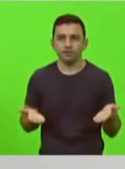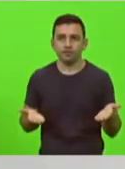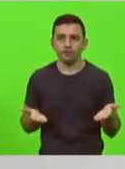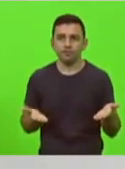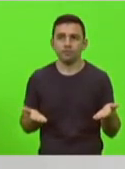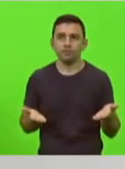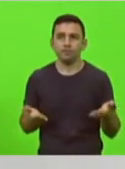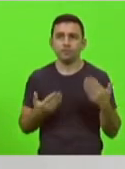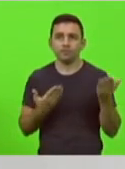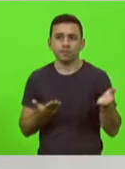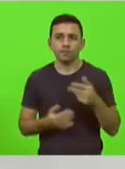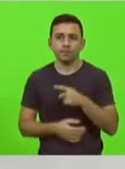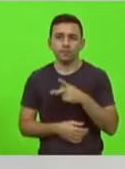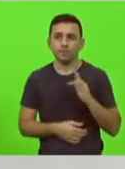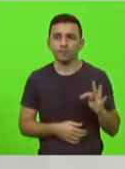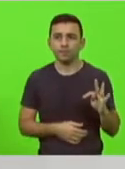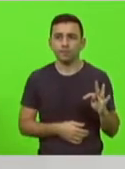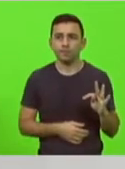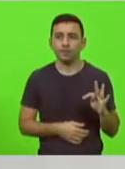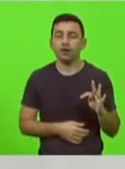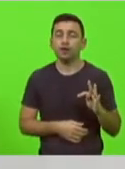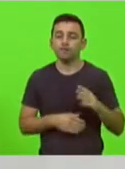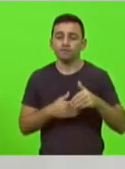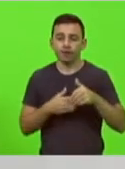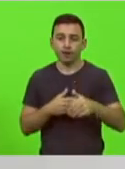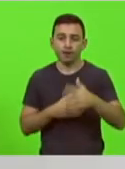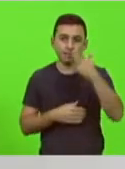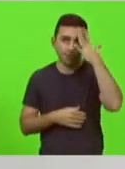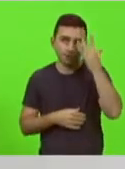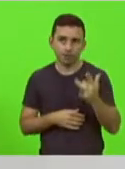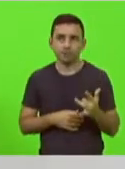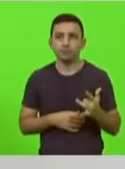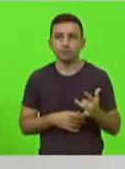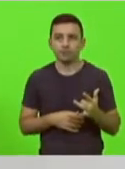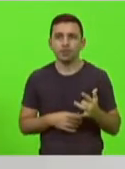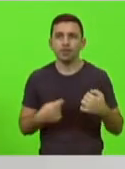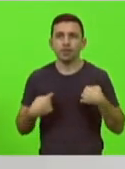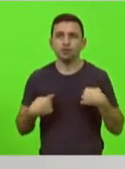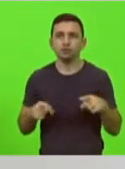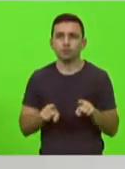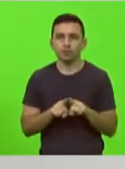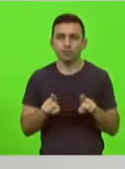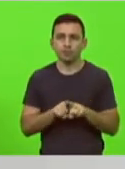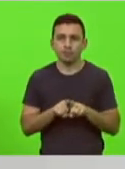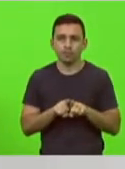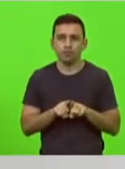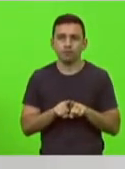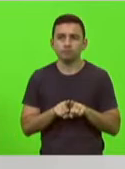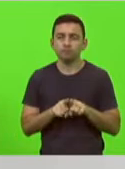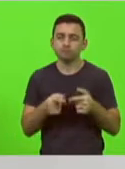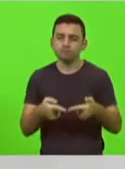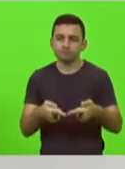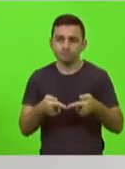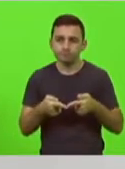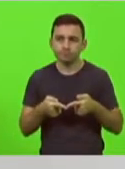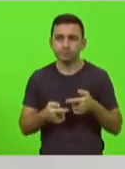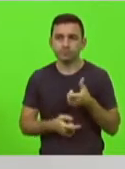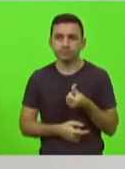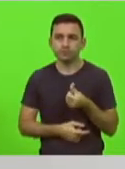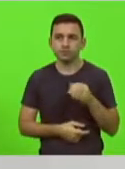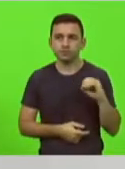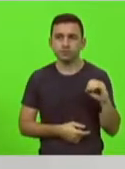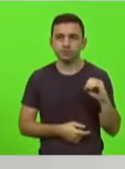a partir de amanhã, eu estarei também me licenciando por 60